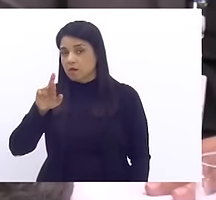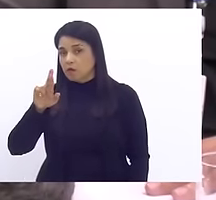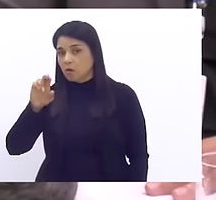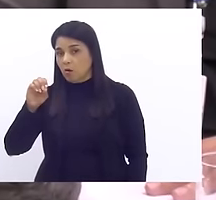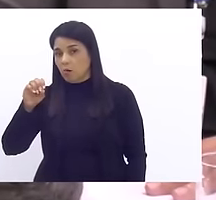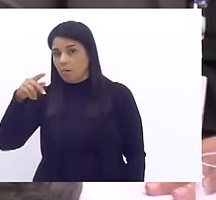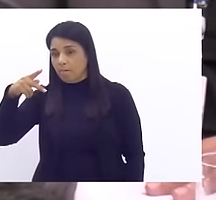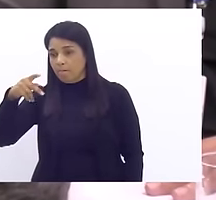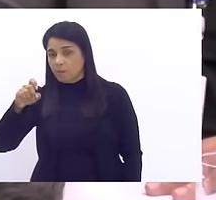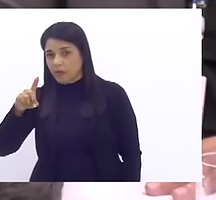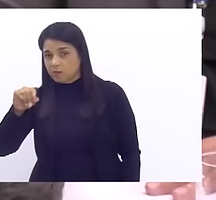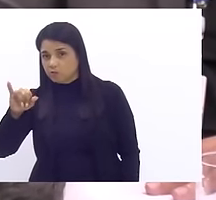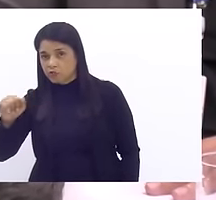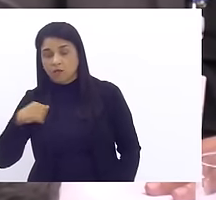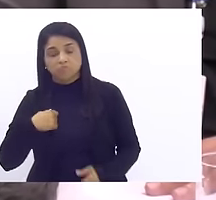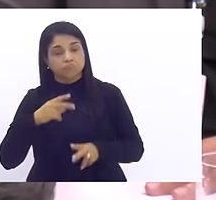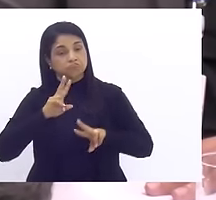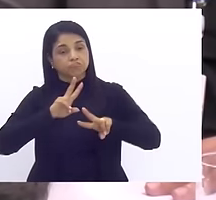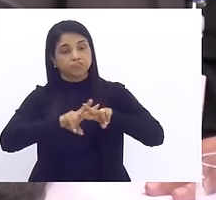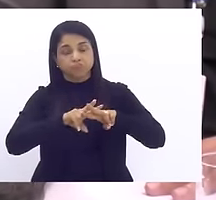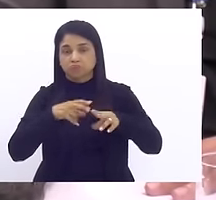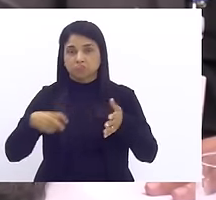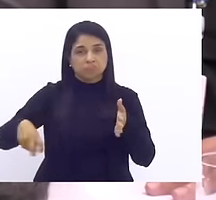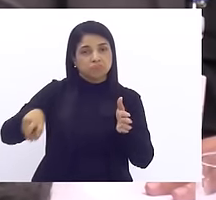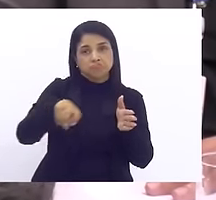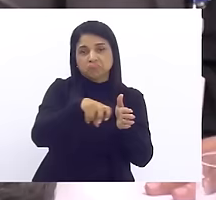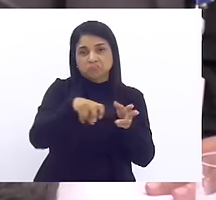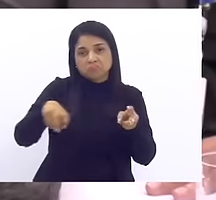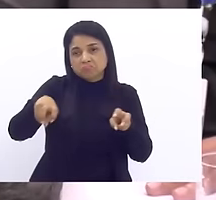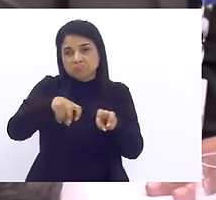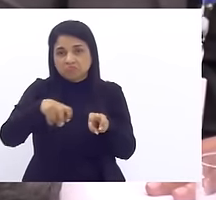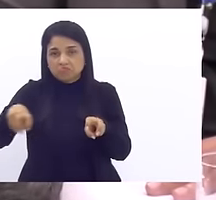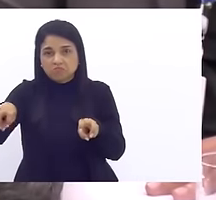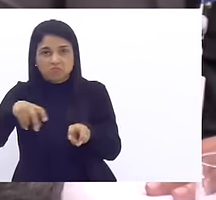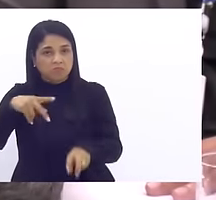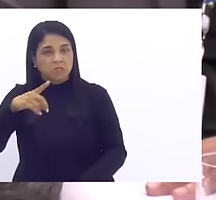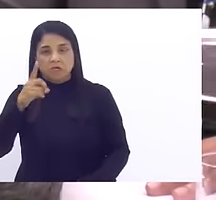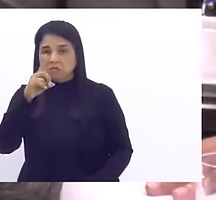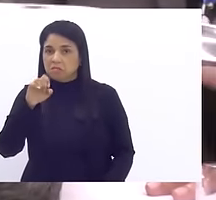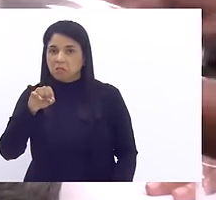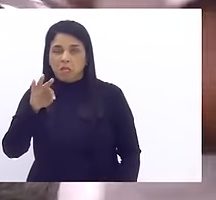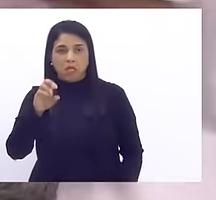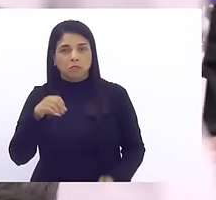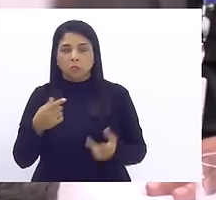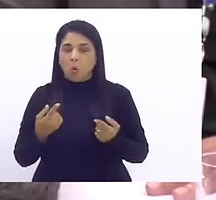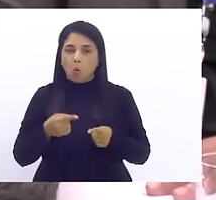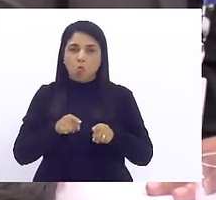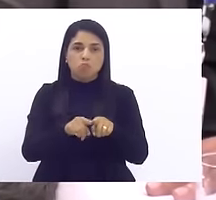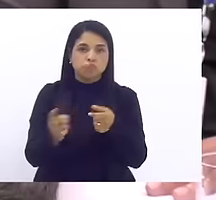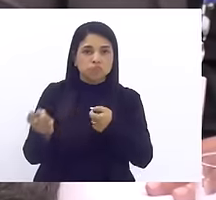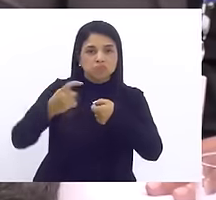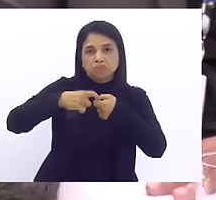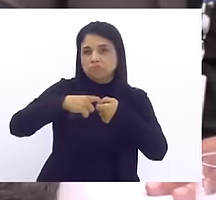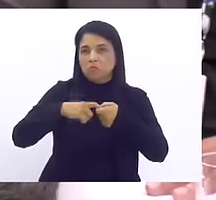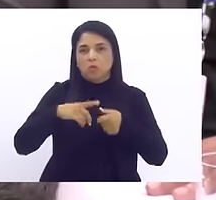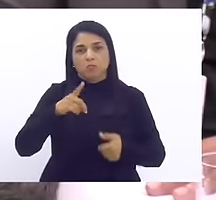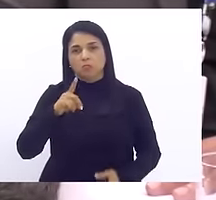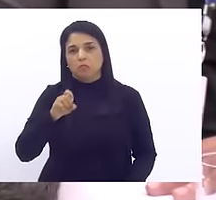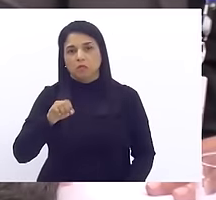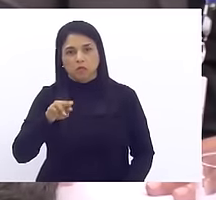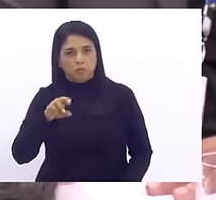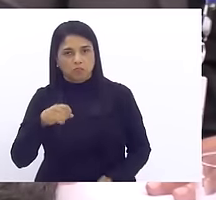há veículos apreendidos nem pelo Detro nem por força dos convênios ou acordos de cooperação técnica do dedo